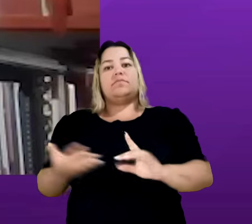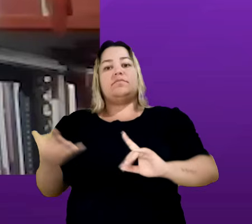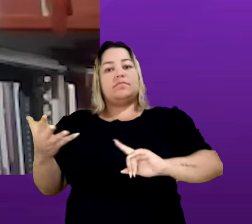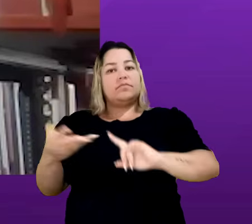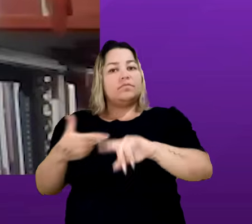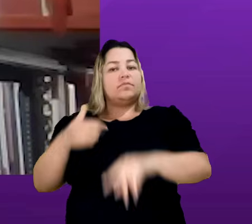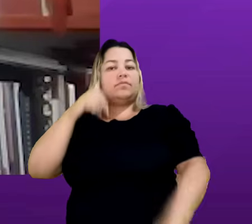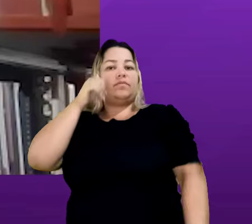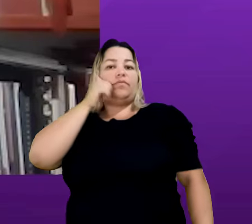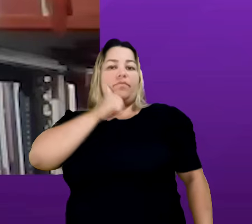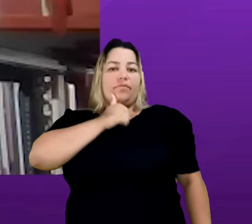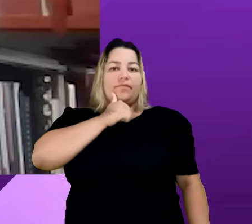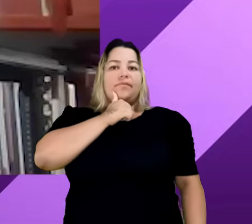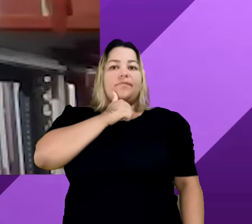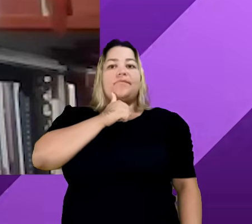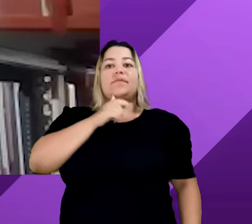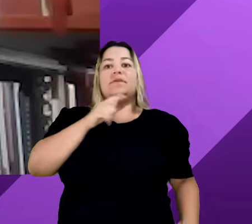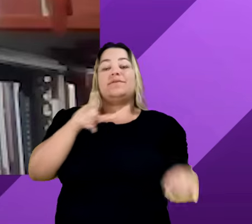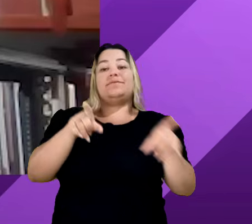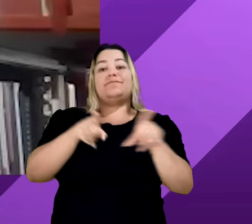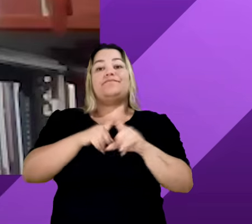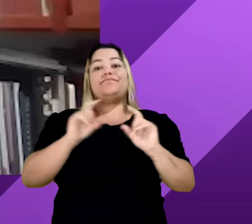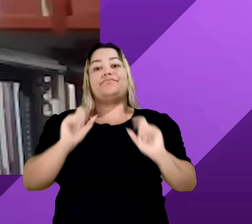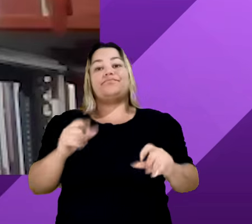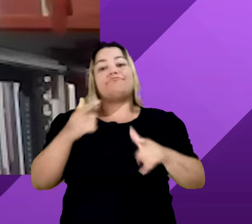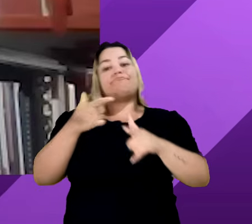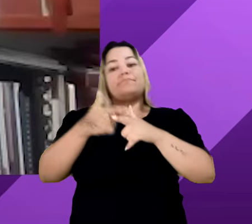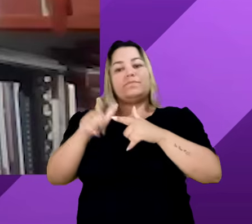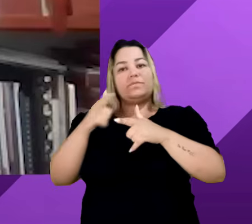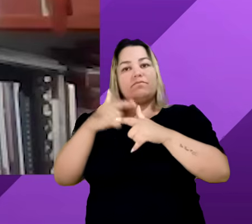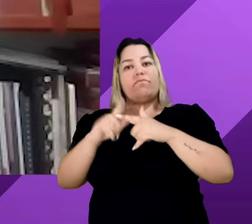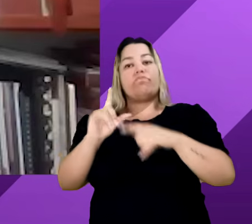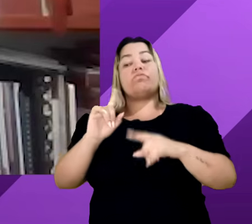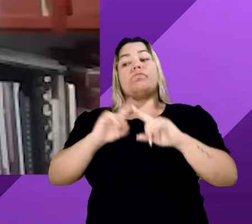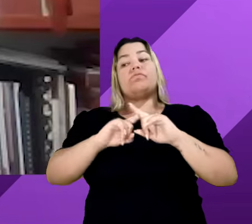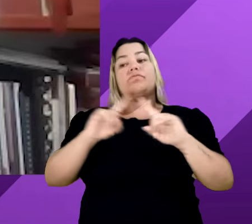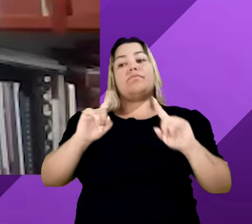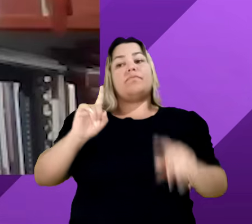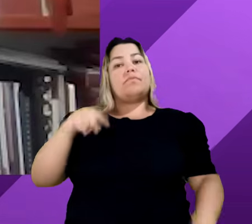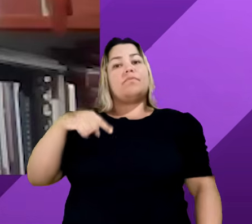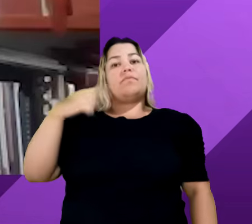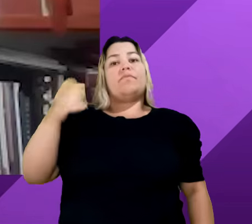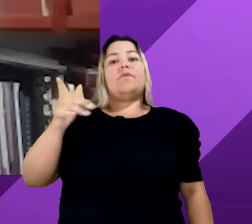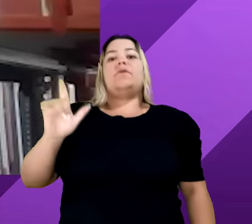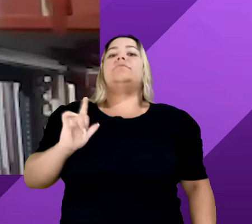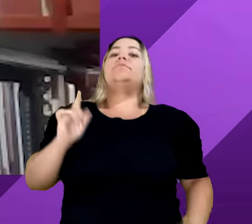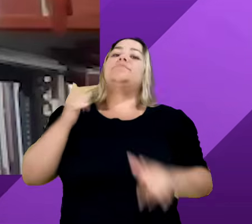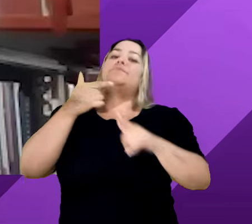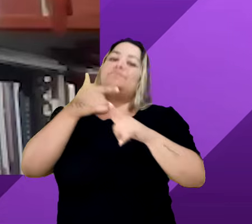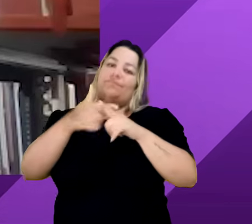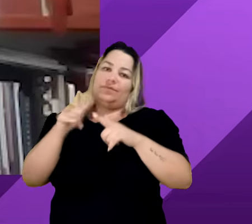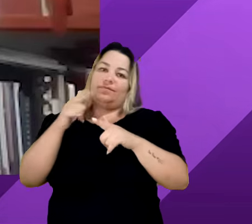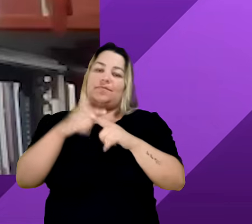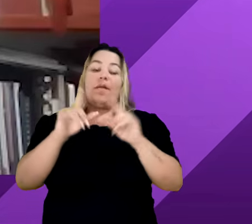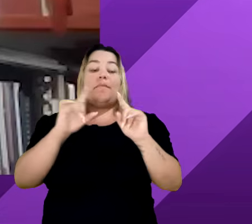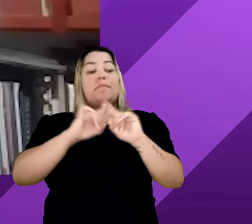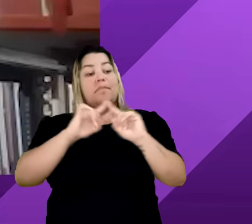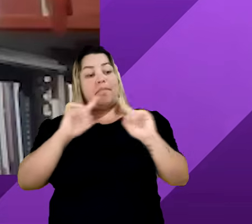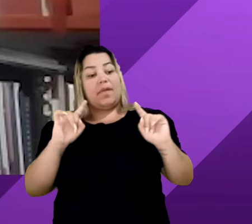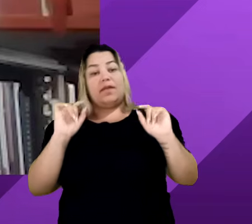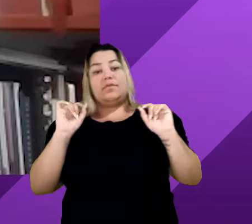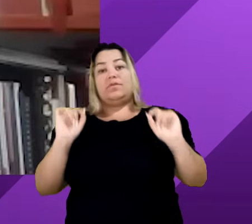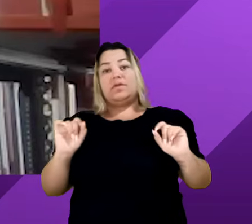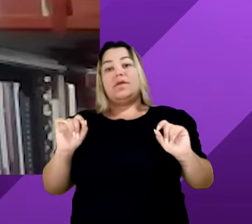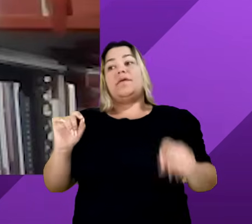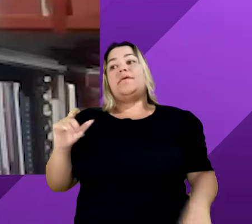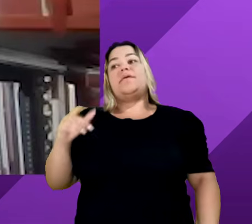esse perrengue. Mas depois, quando eu tinha muitos problemas com isso, mas depois minhas filhas